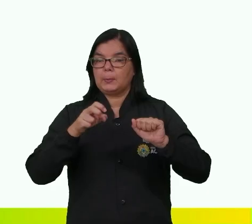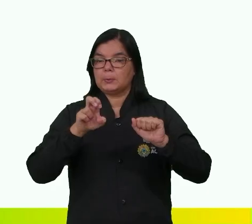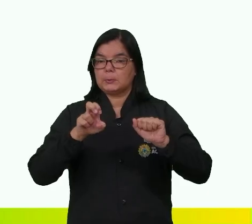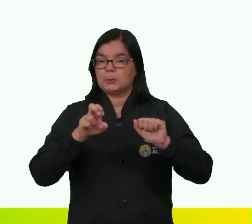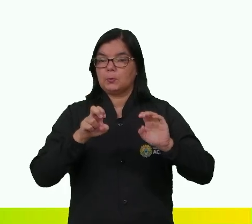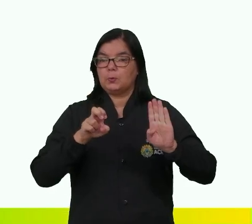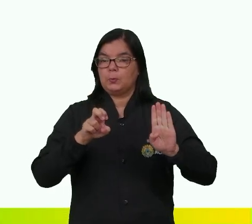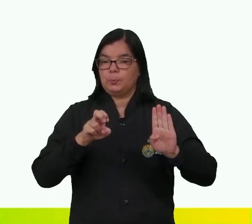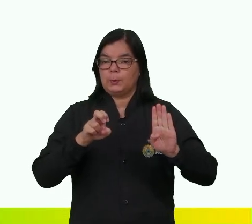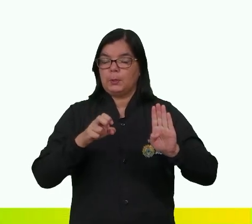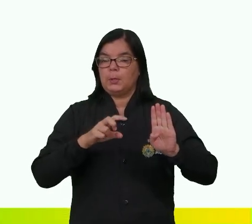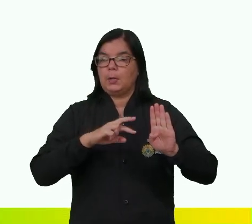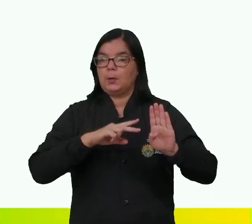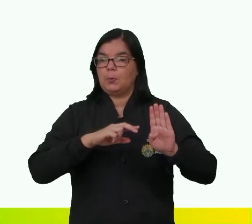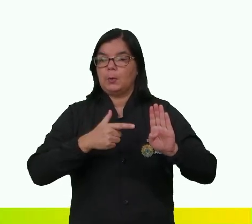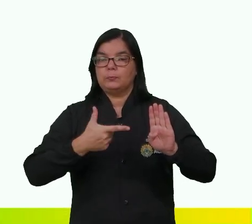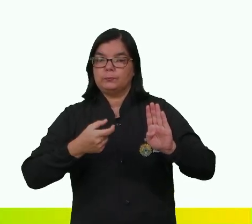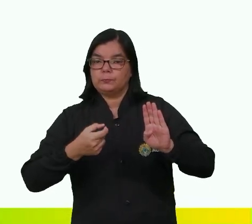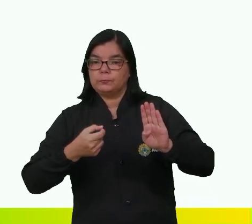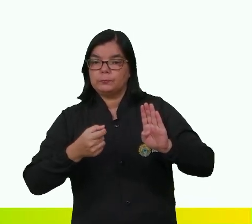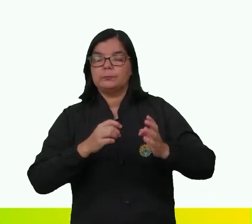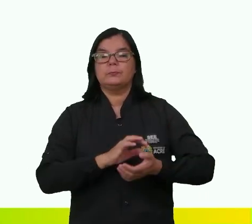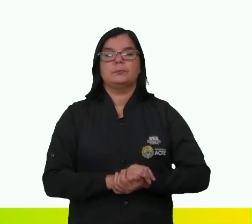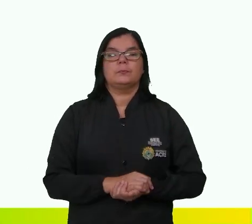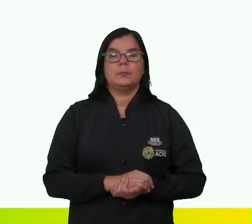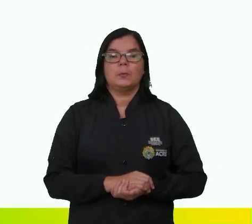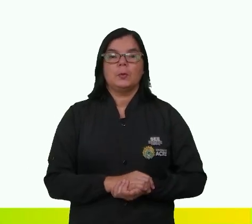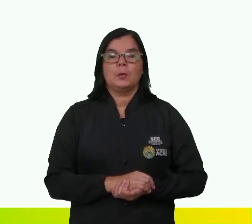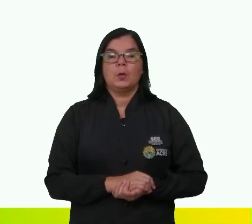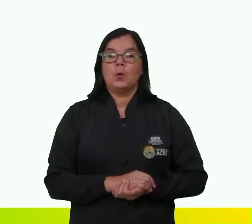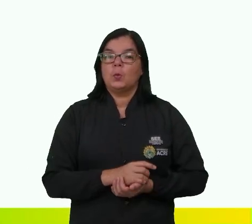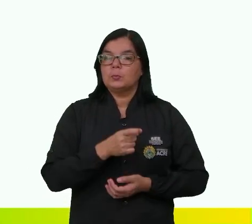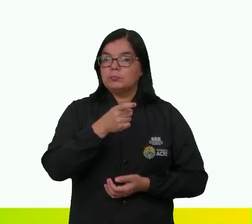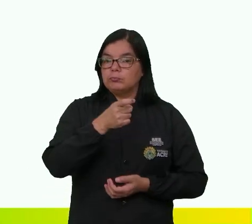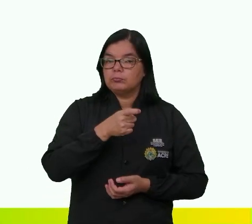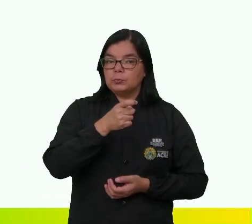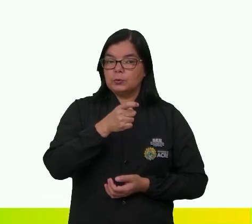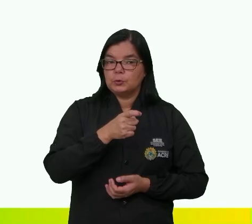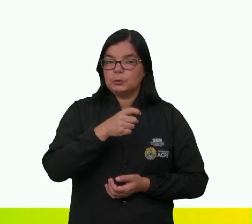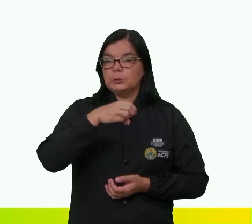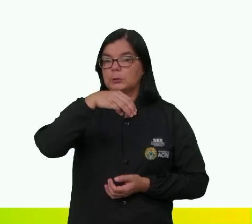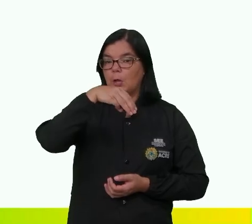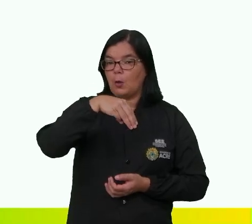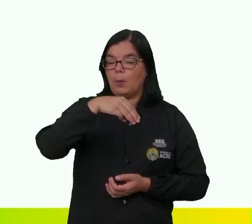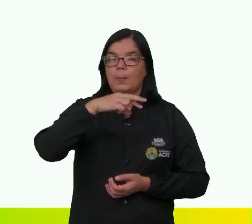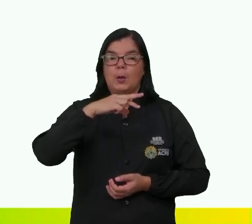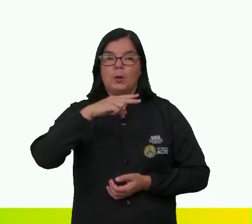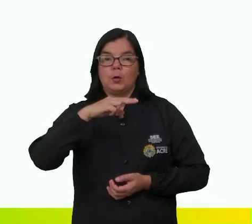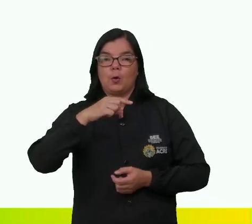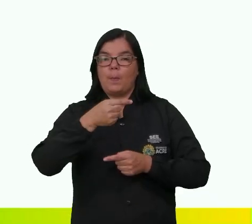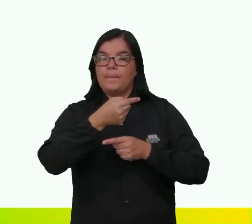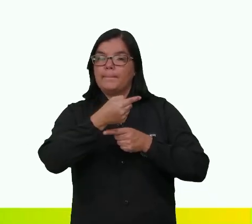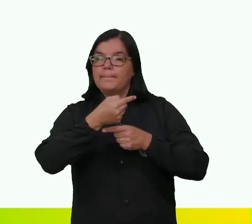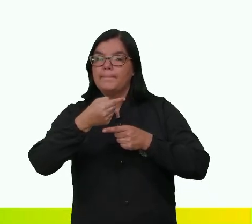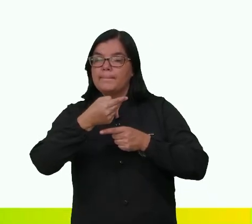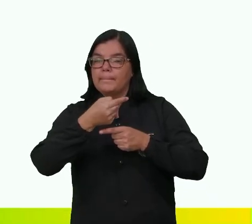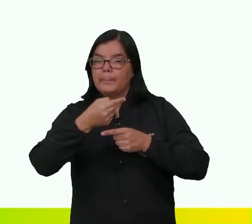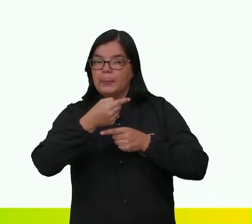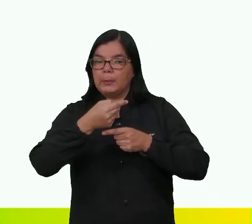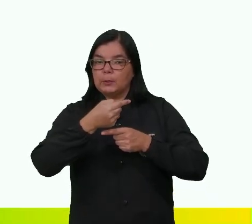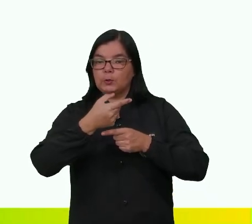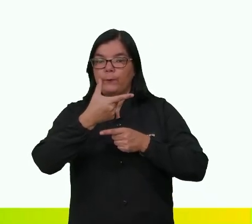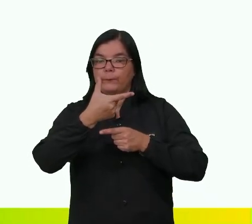b é 20. Então, quando o xm aqui for igual a menos, eu vou colocar